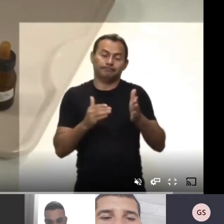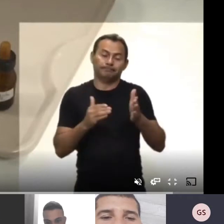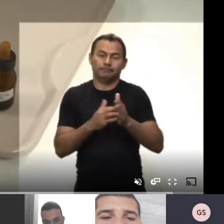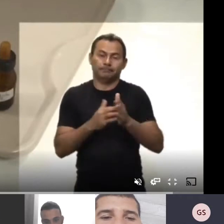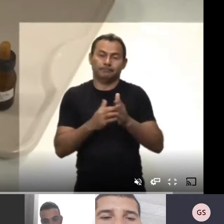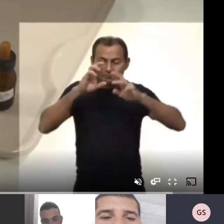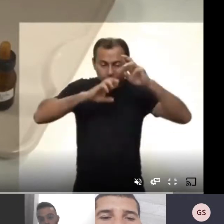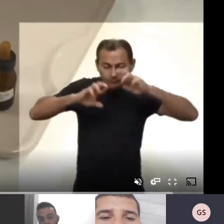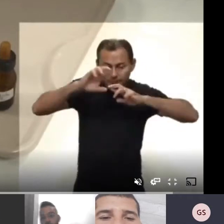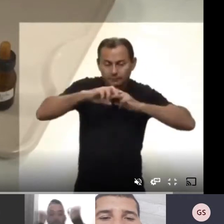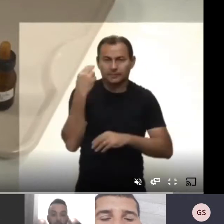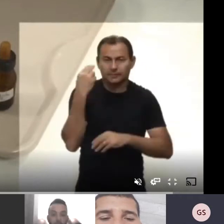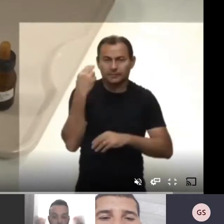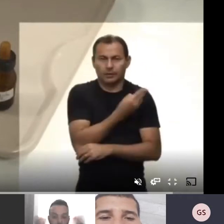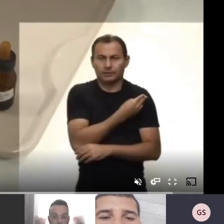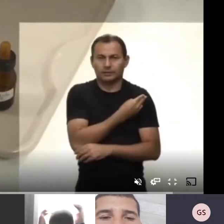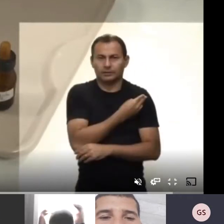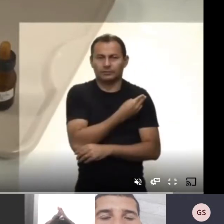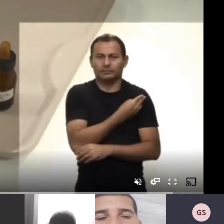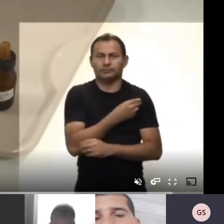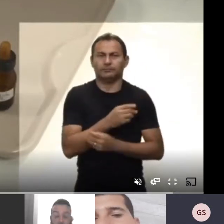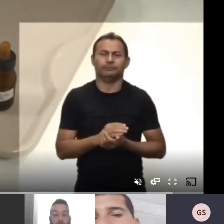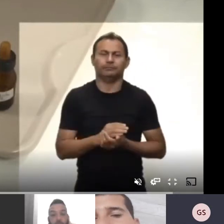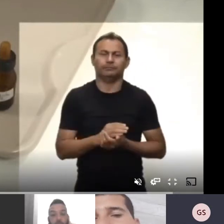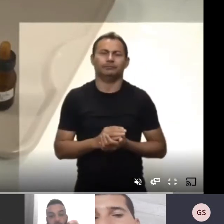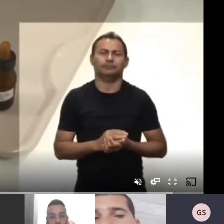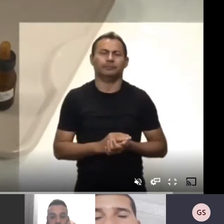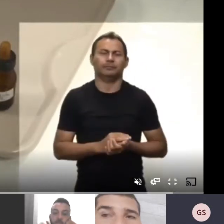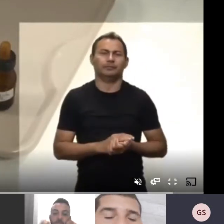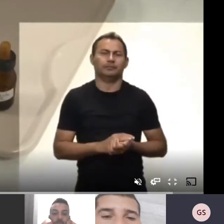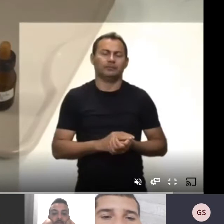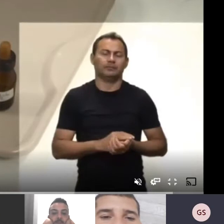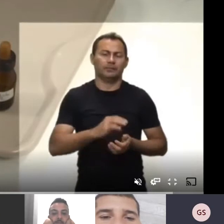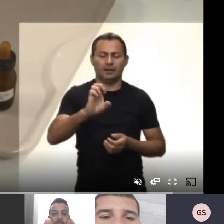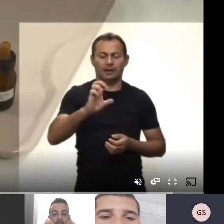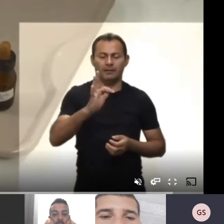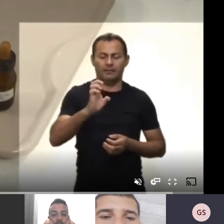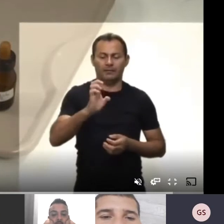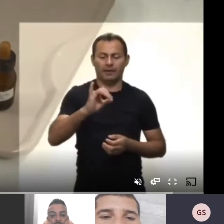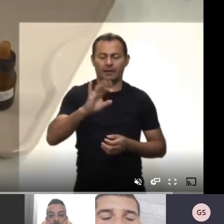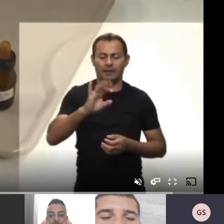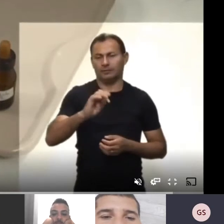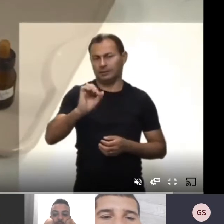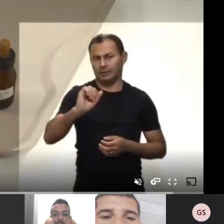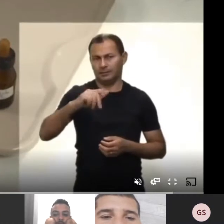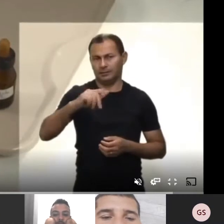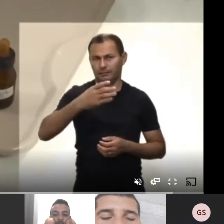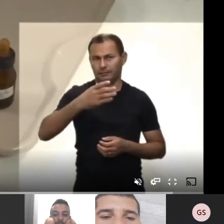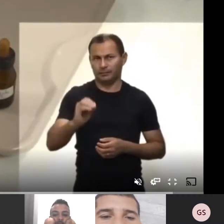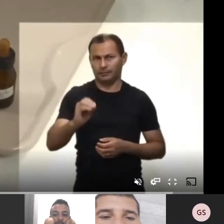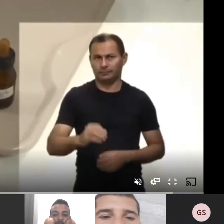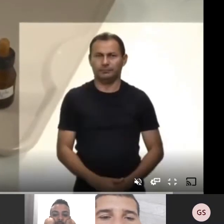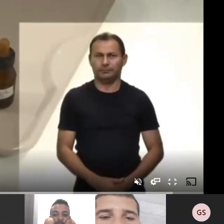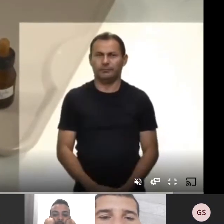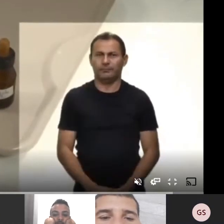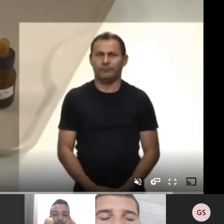e colocar nesses dois becks, né, cada um com 10 ml, né, no beck A e o outro no becker B.